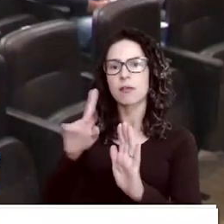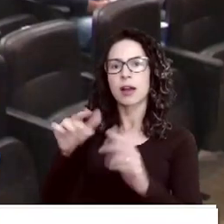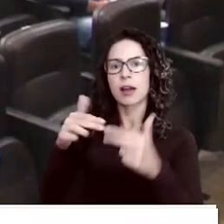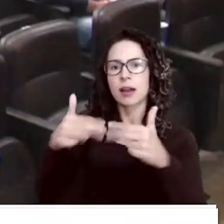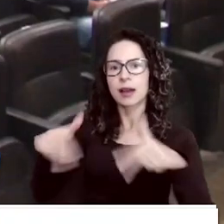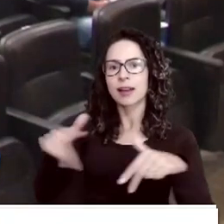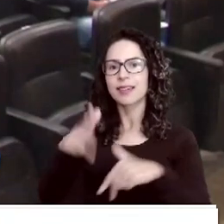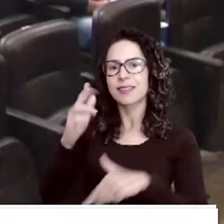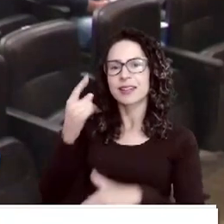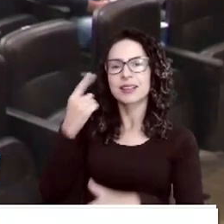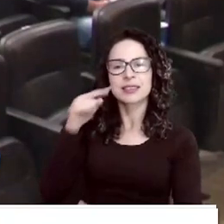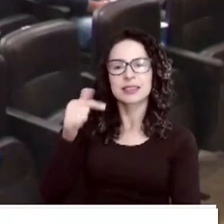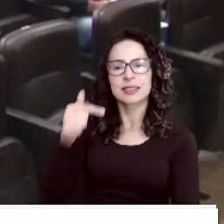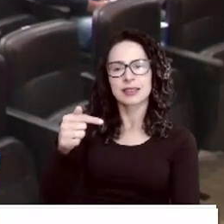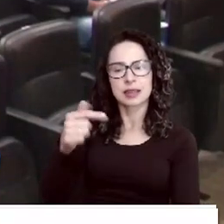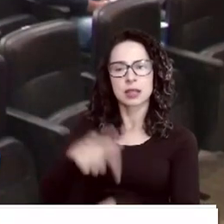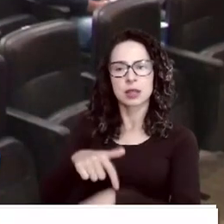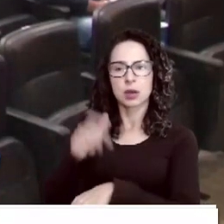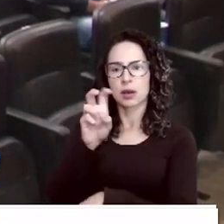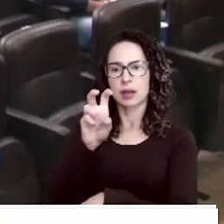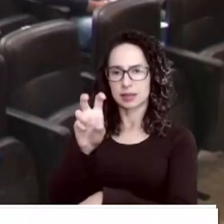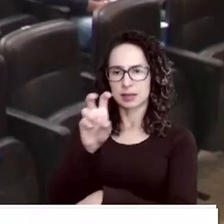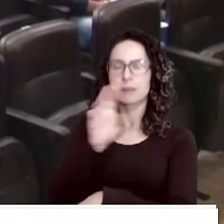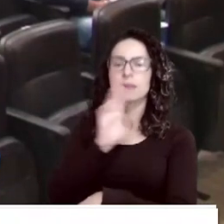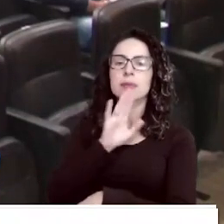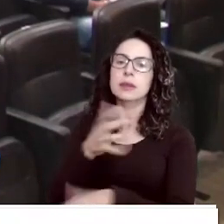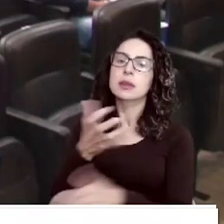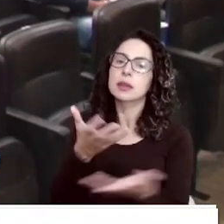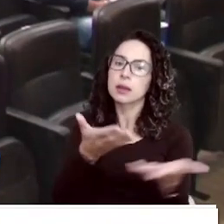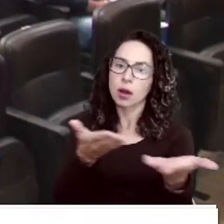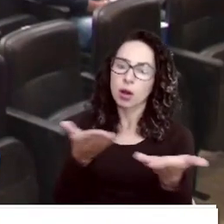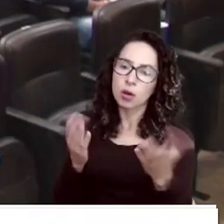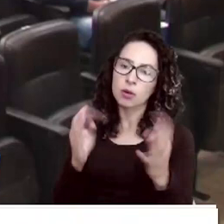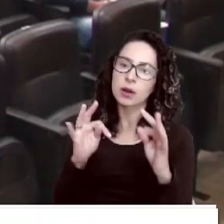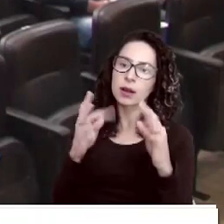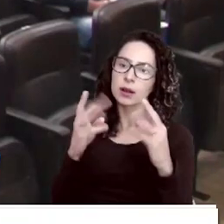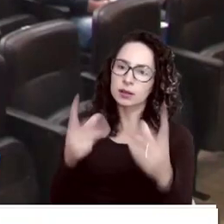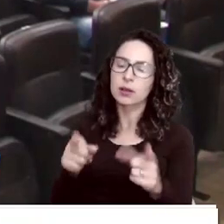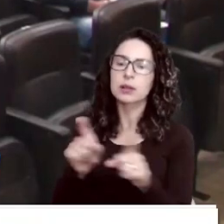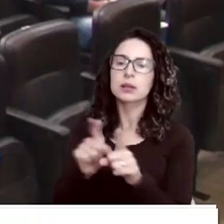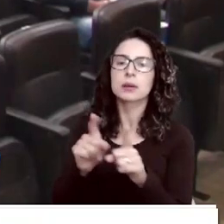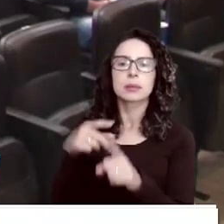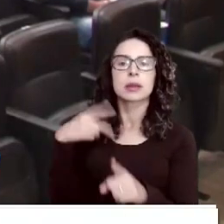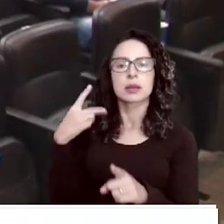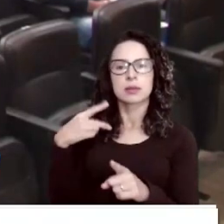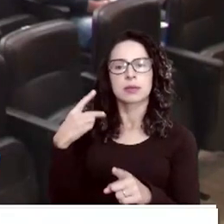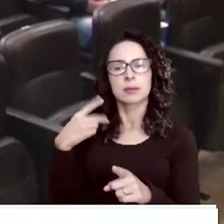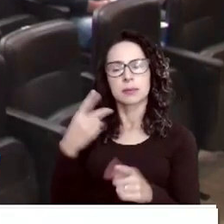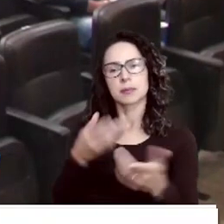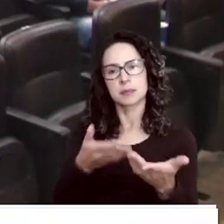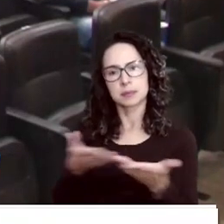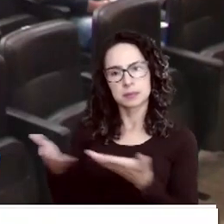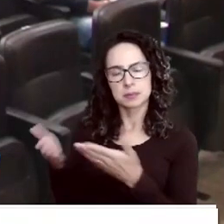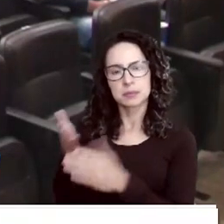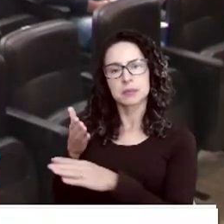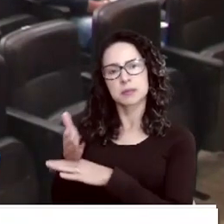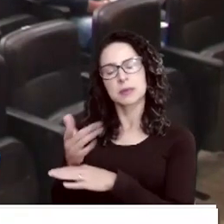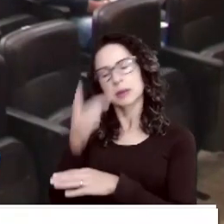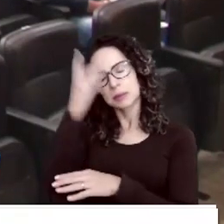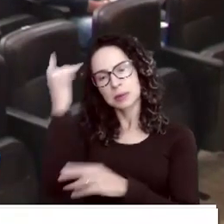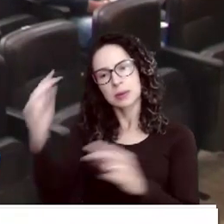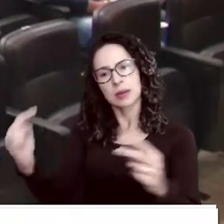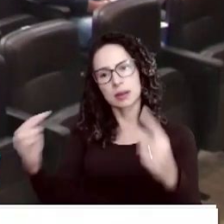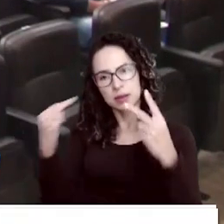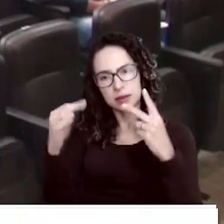às 5 horas da tarde. Eu queria todos os presentes e também os vereadores para poder comparecer, e quem está nos assistindo